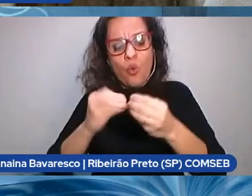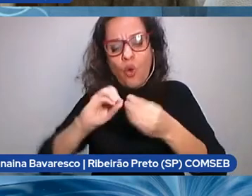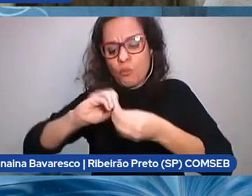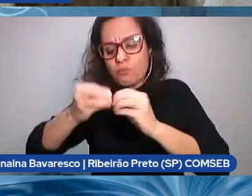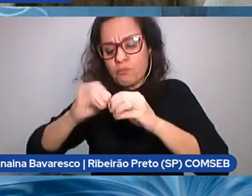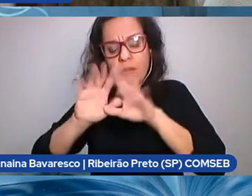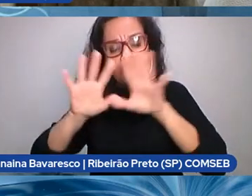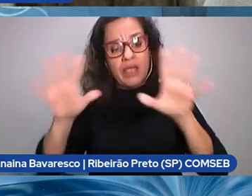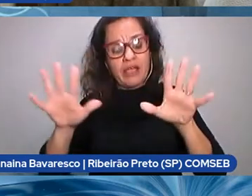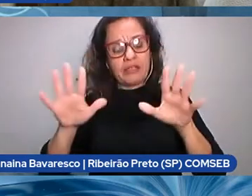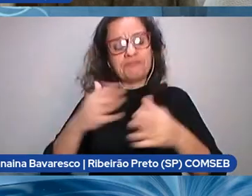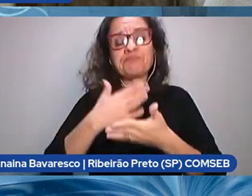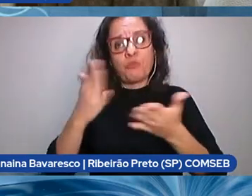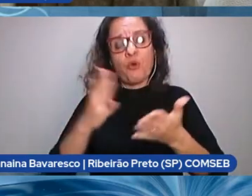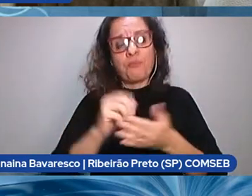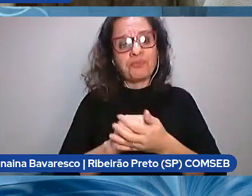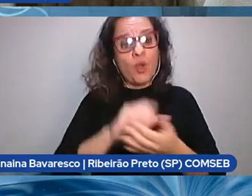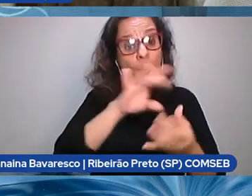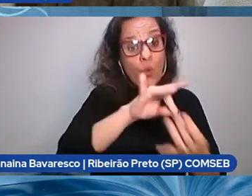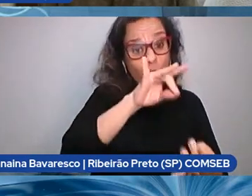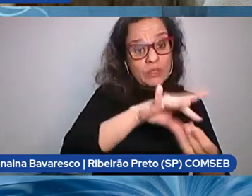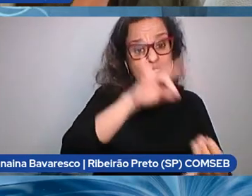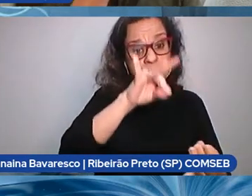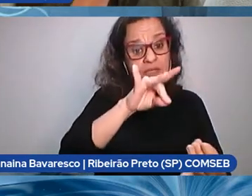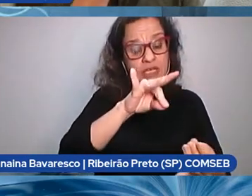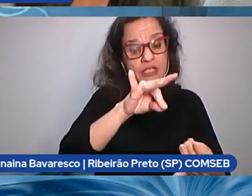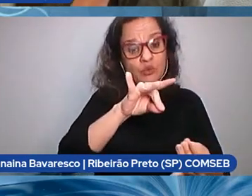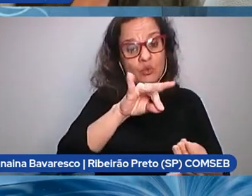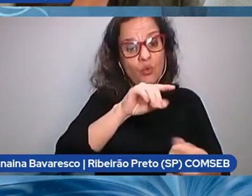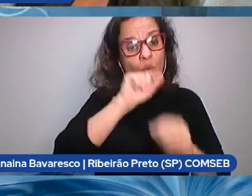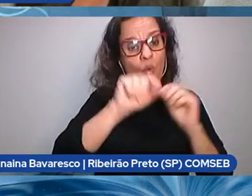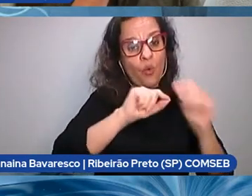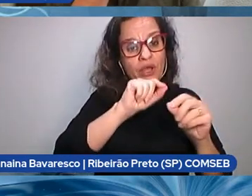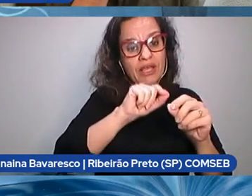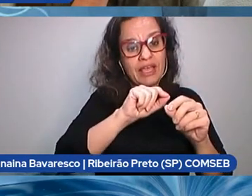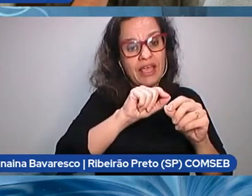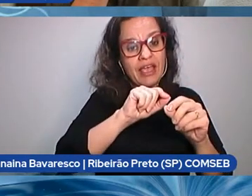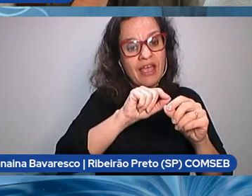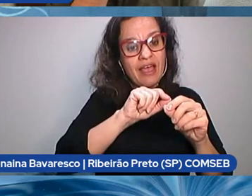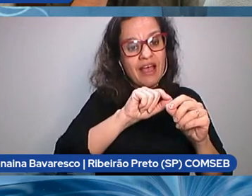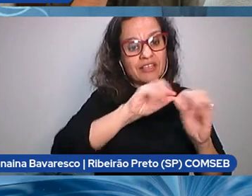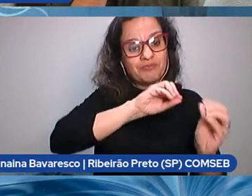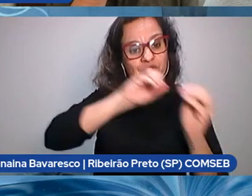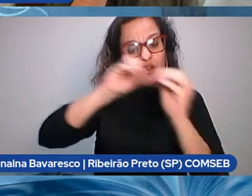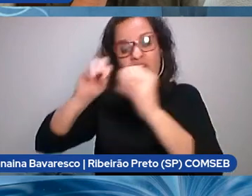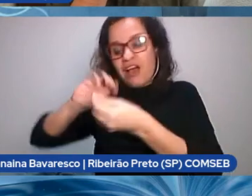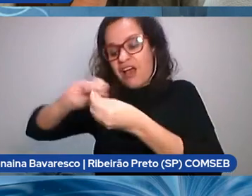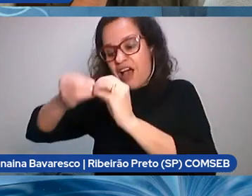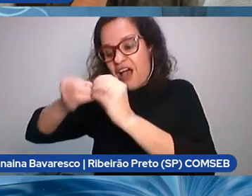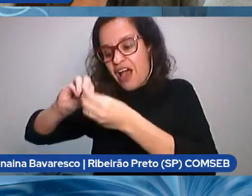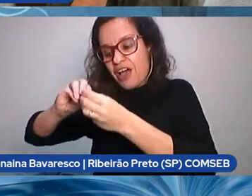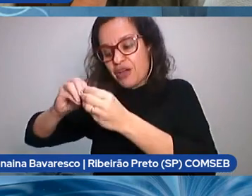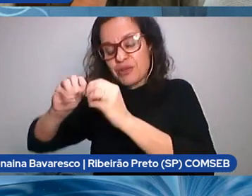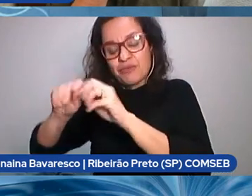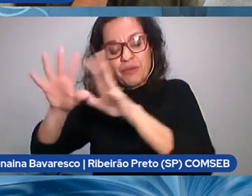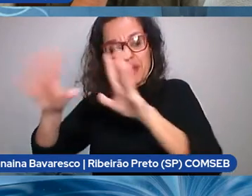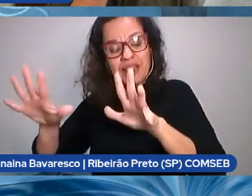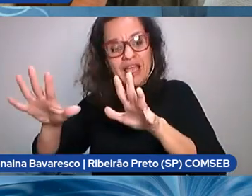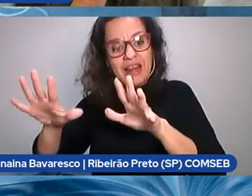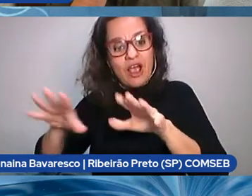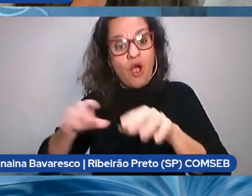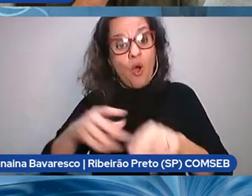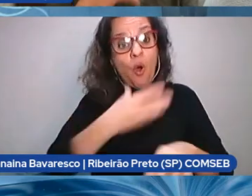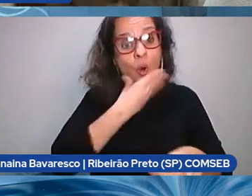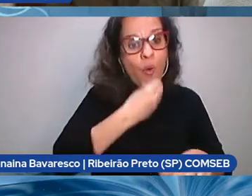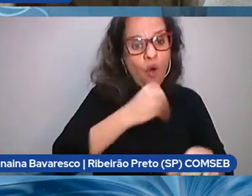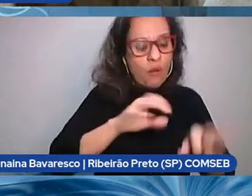Aí, vamos lá. O espírito age sobre a matéria. O pianista é o espírito, vamos colocar assim. Ele vai agir sobre